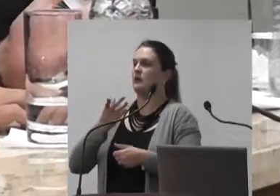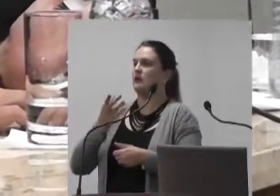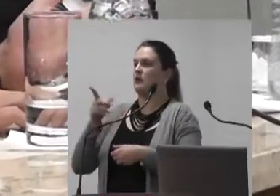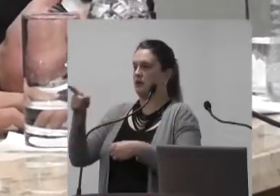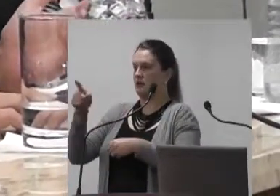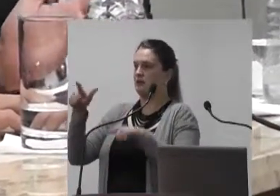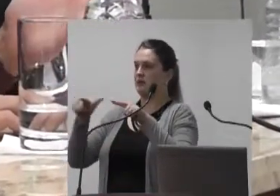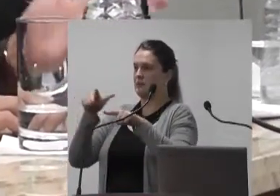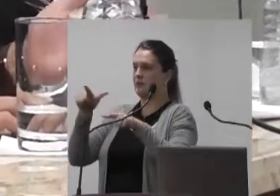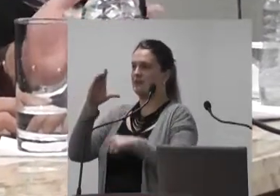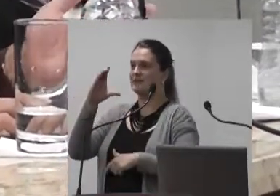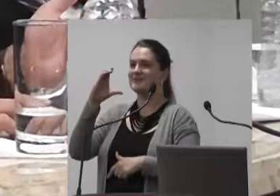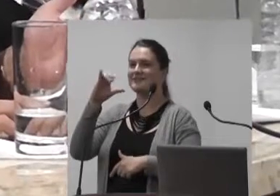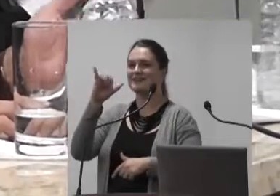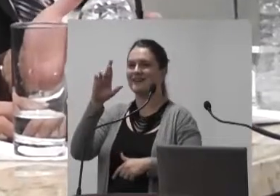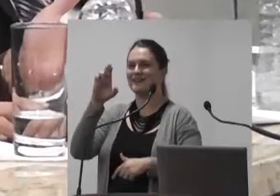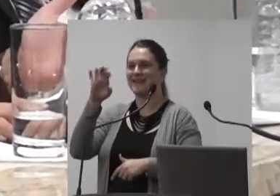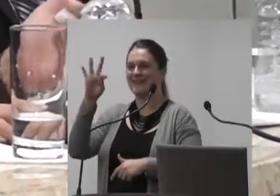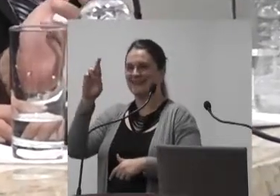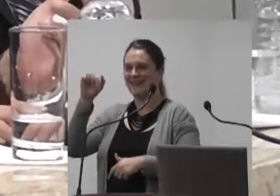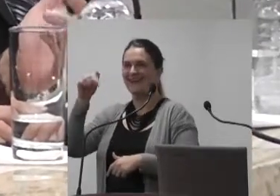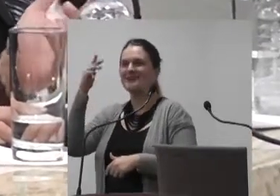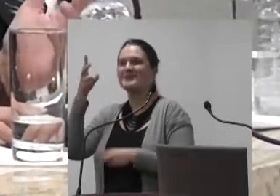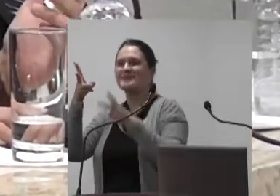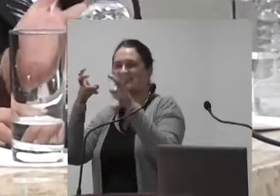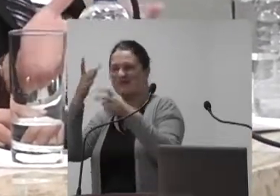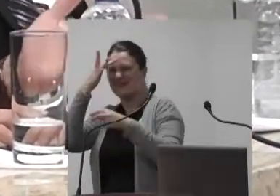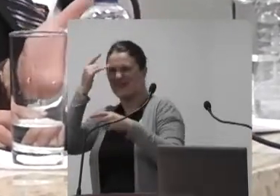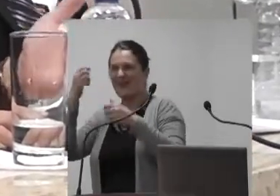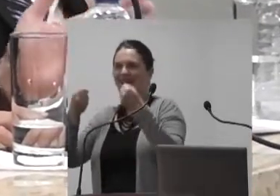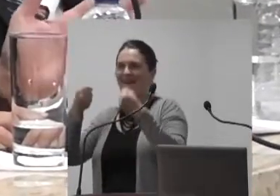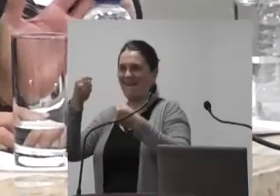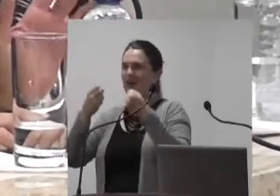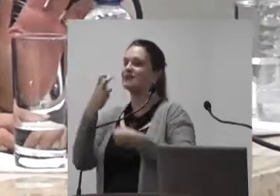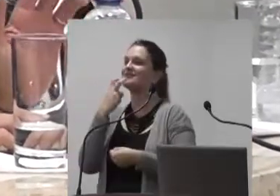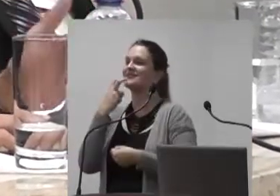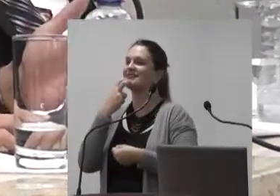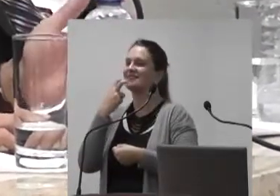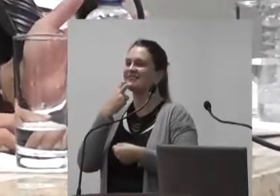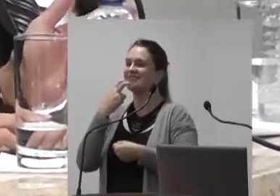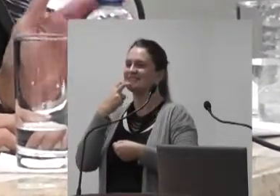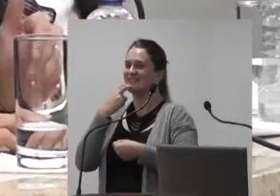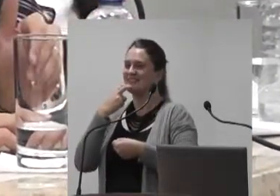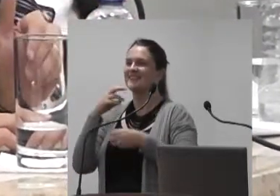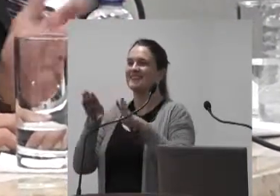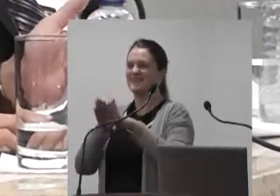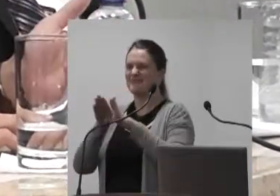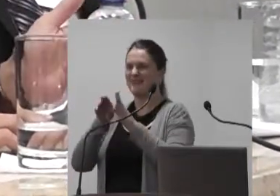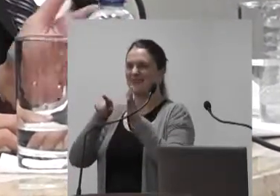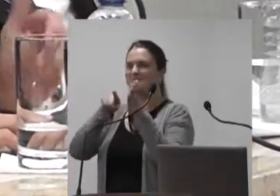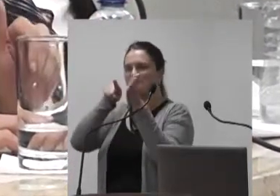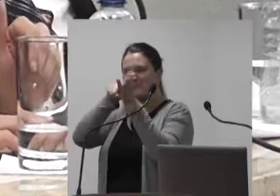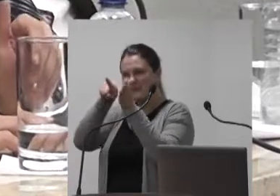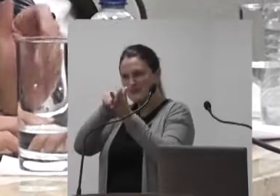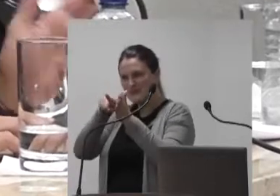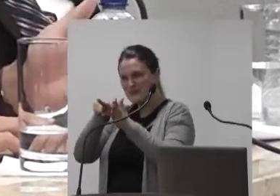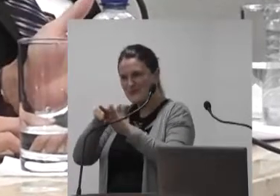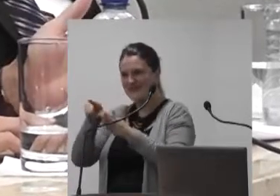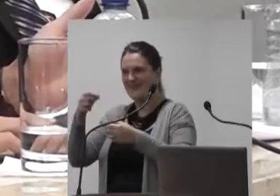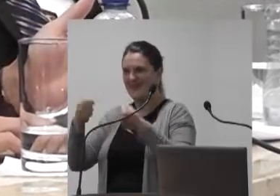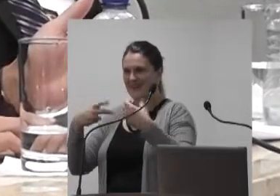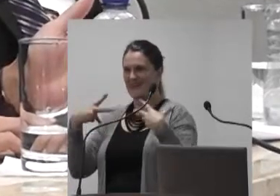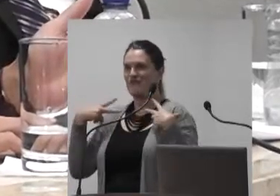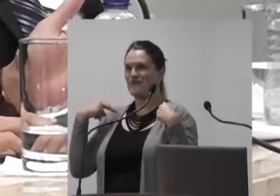eu trabalho na Ciretran, eu vejo o pessoal fazendo teste, tanto o legislativo como o de volante.